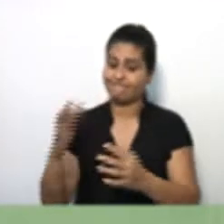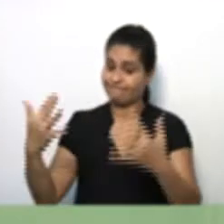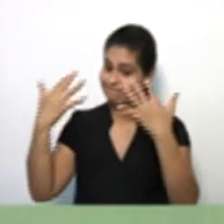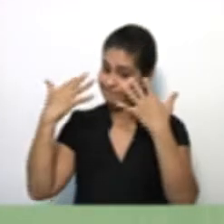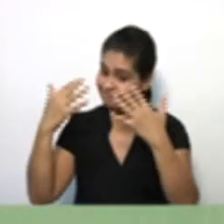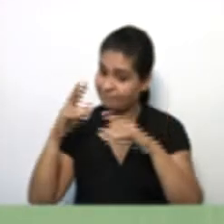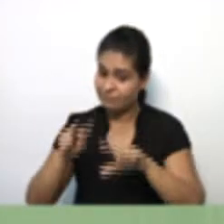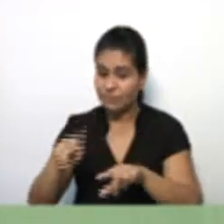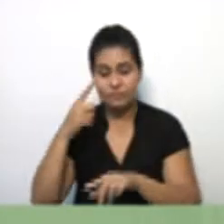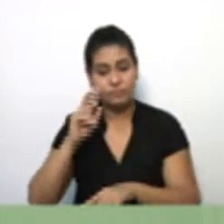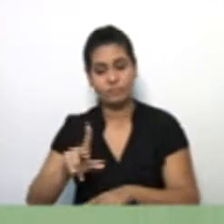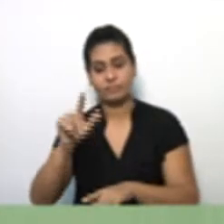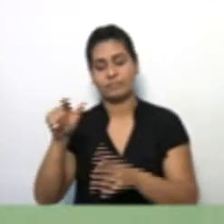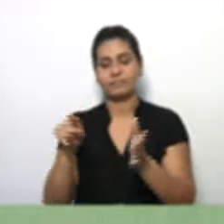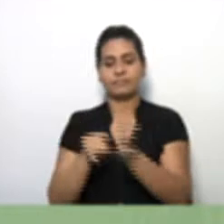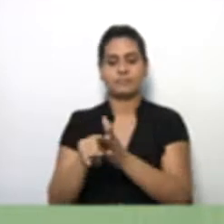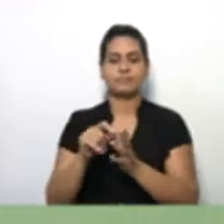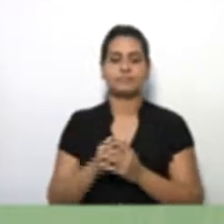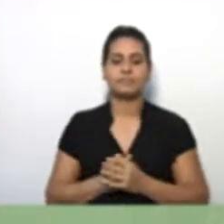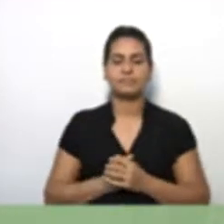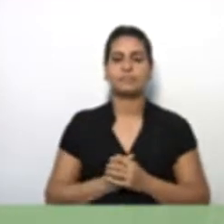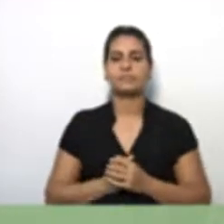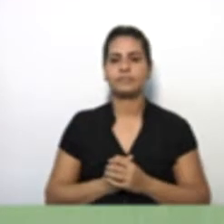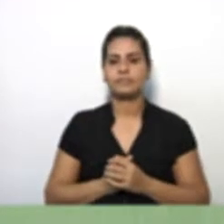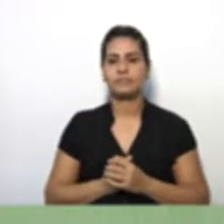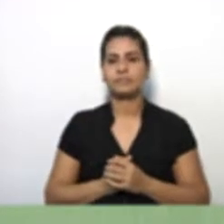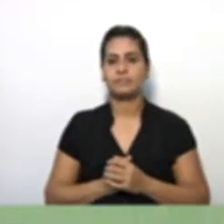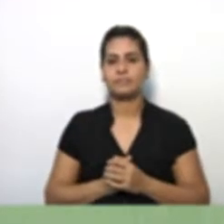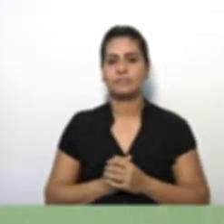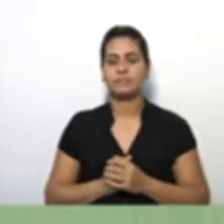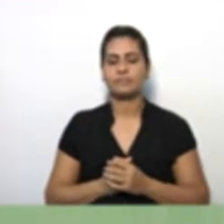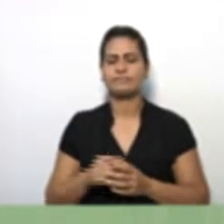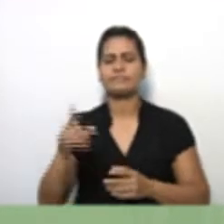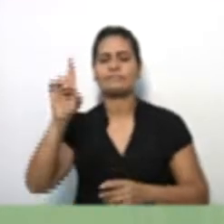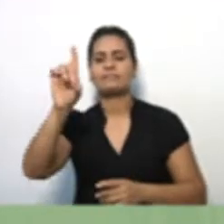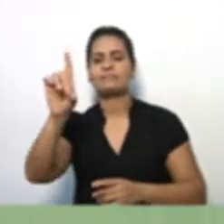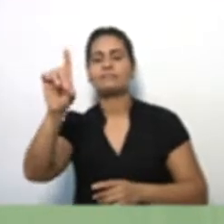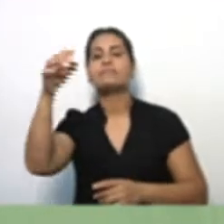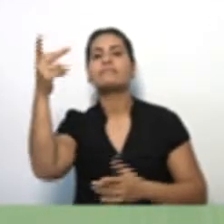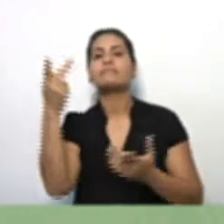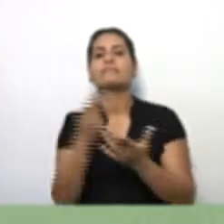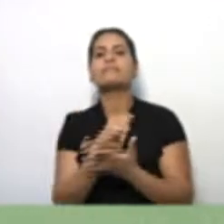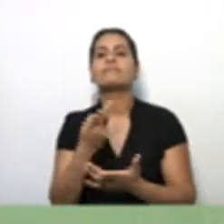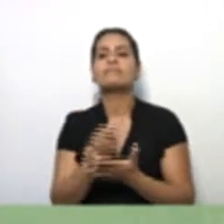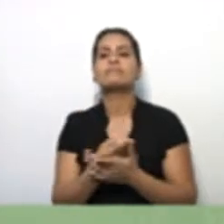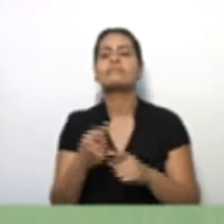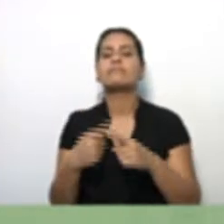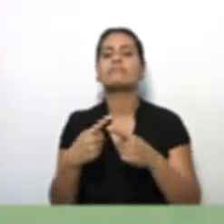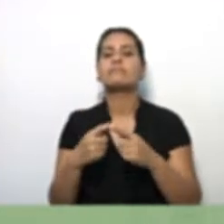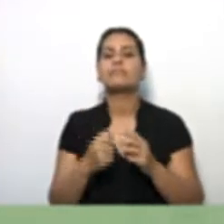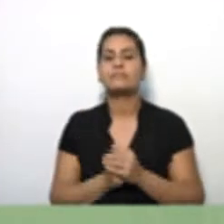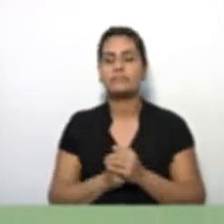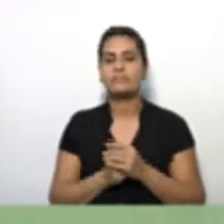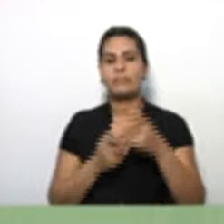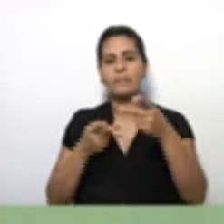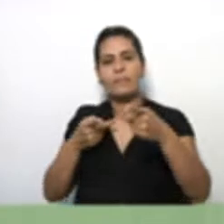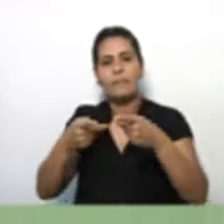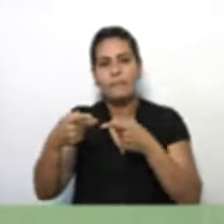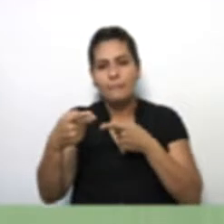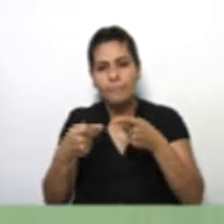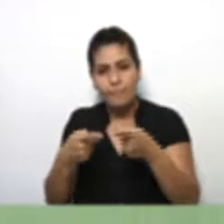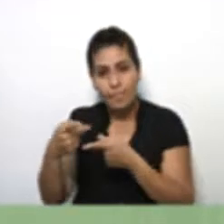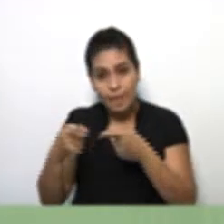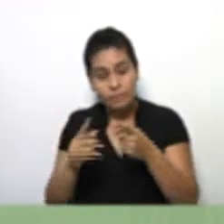atenção nesse tipo de questão. Vamos ver por que que a letra D está errada. Planejar é determinar o